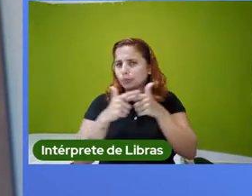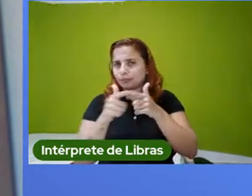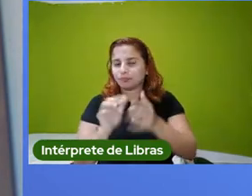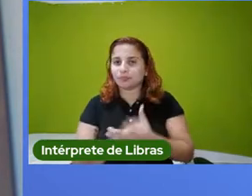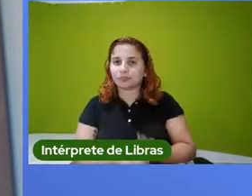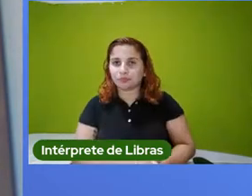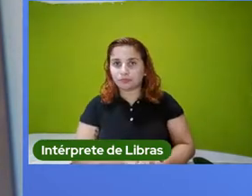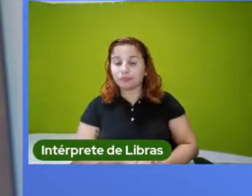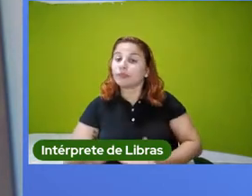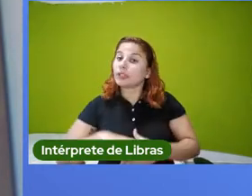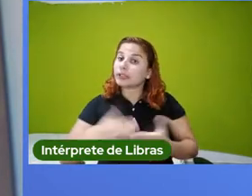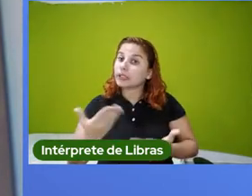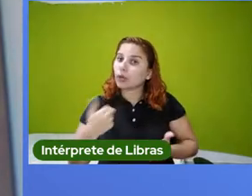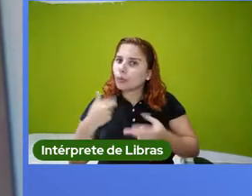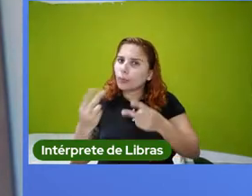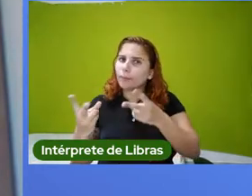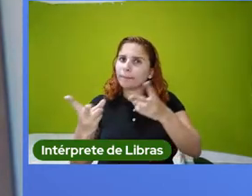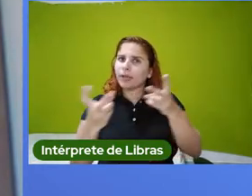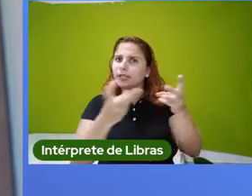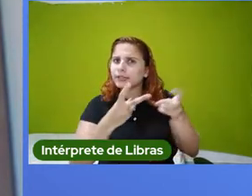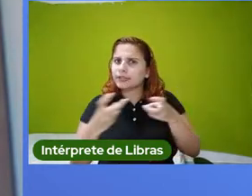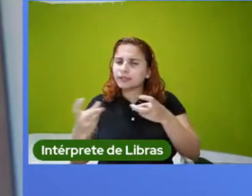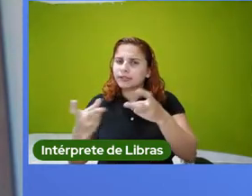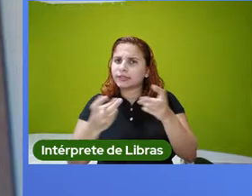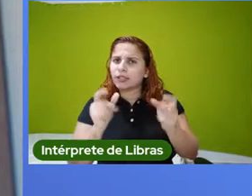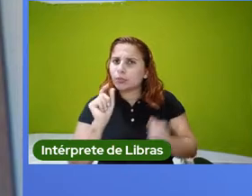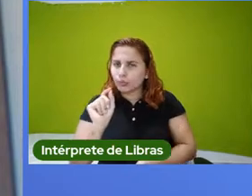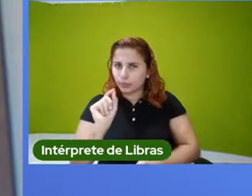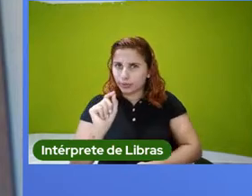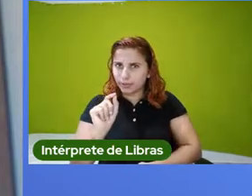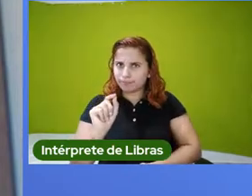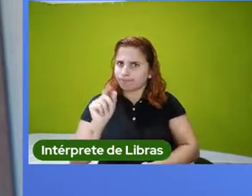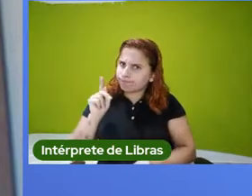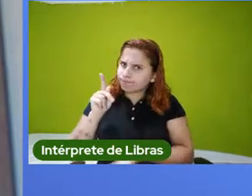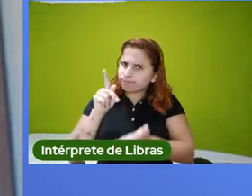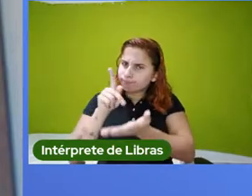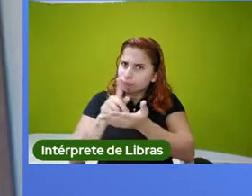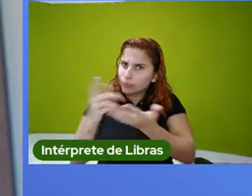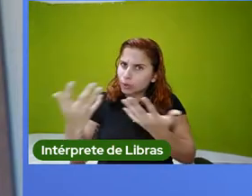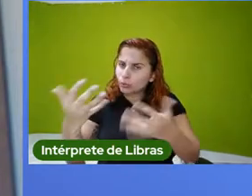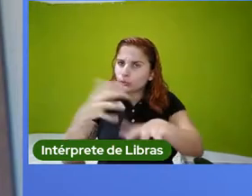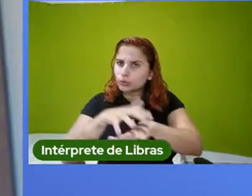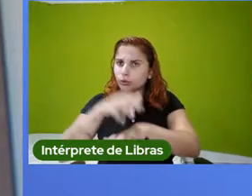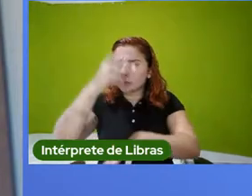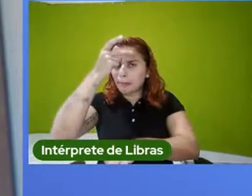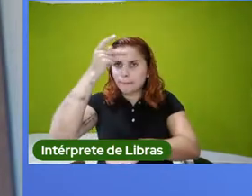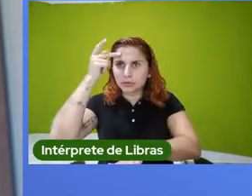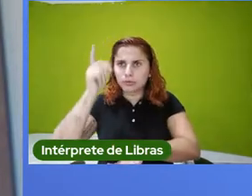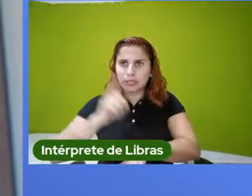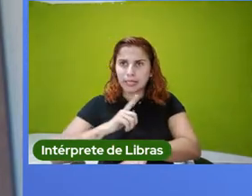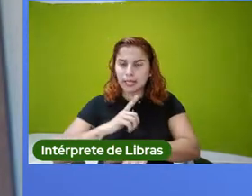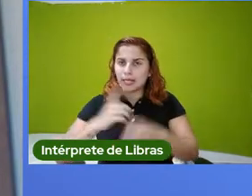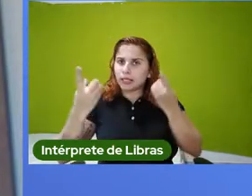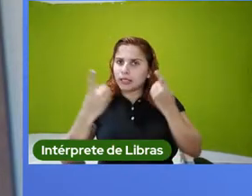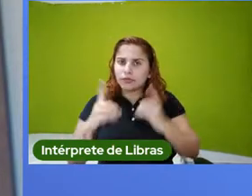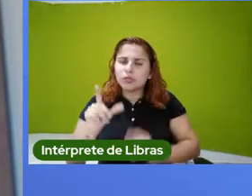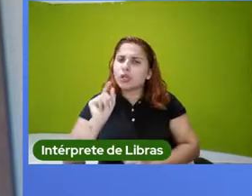eu vejo que a real inclusão das pessoas com deficiência no mercado de trabalho,